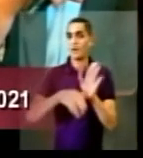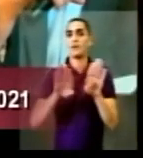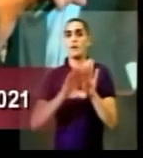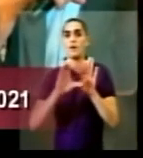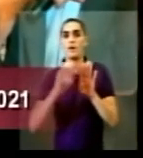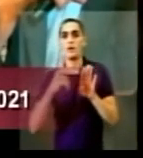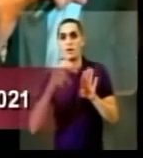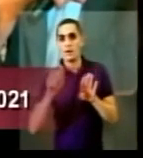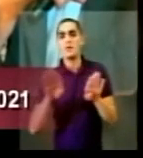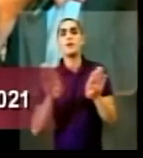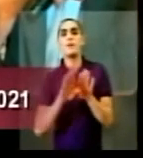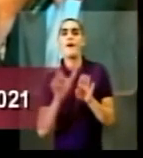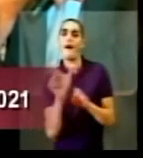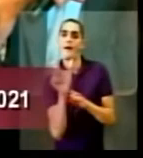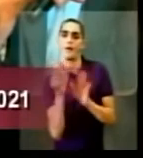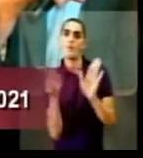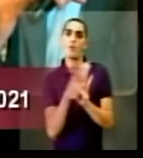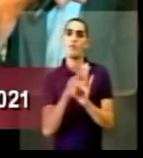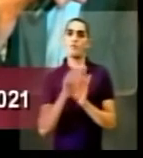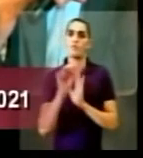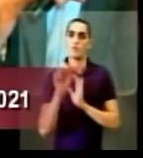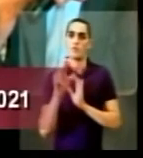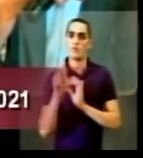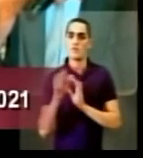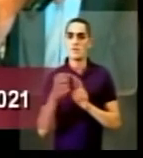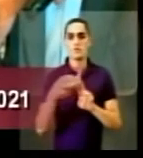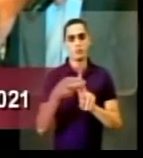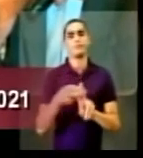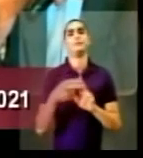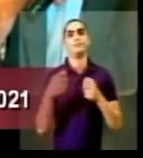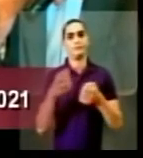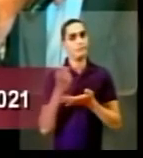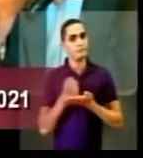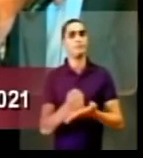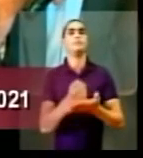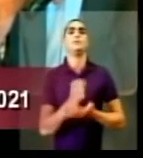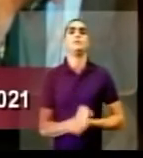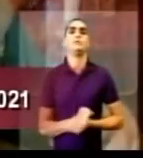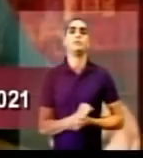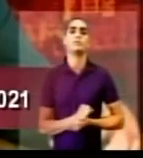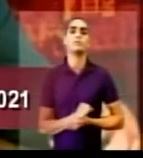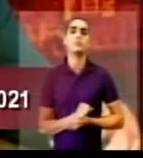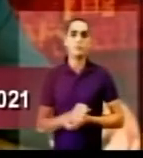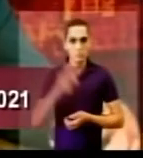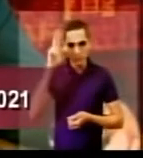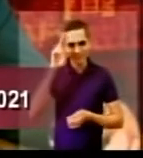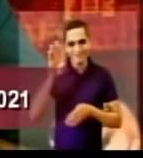precisa voltar lá atrás, quando eu falei que nós já vacinamos